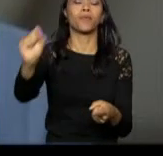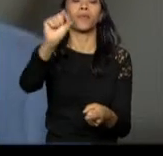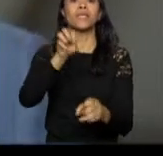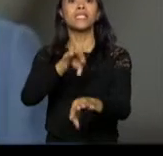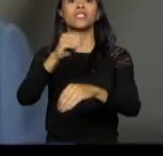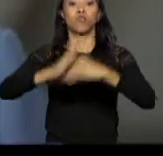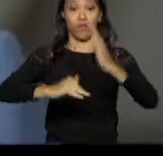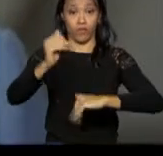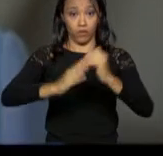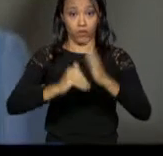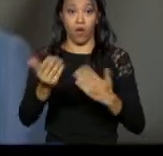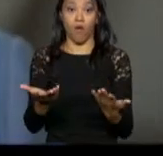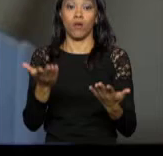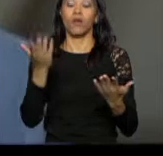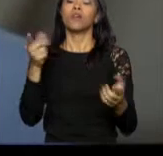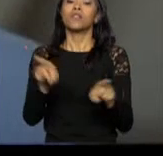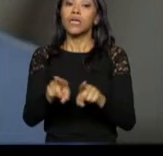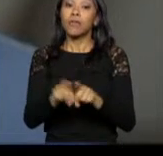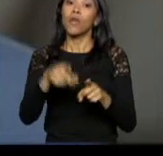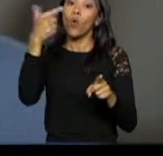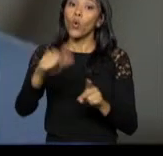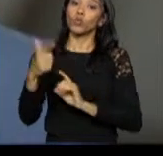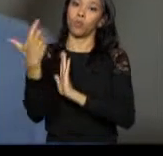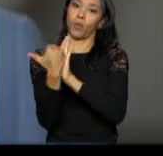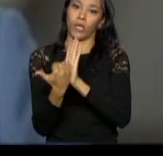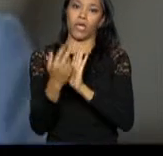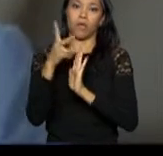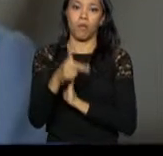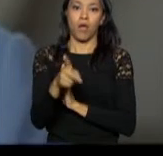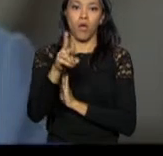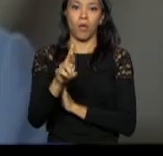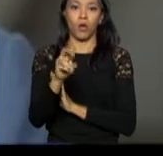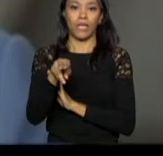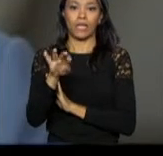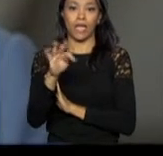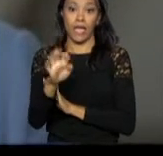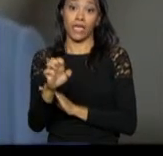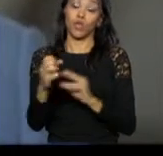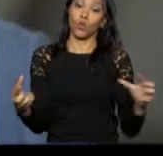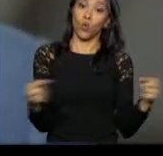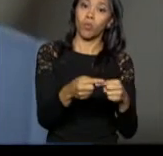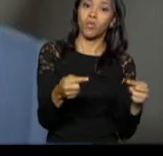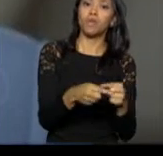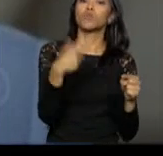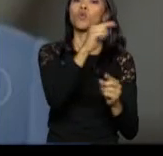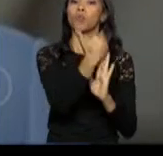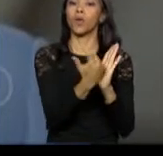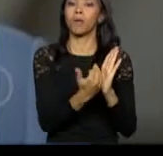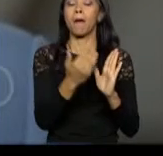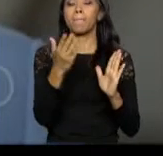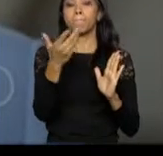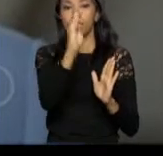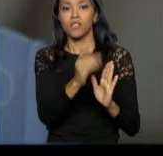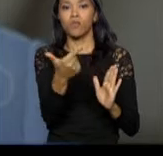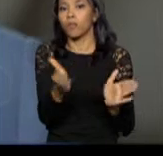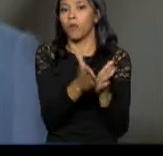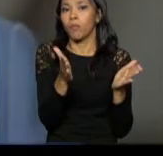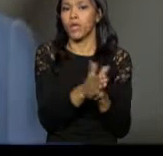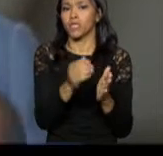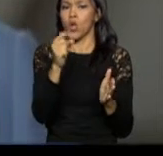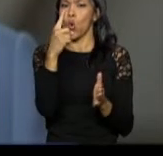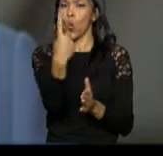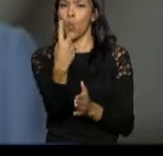profissional. Unimos também o Pronatec ao Brasil Sem Miséria e, de quase 1 milhão de